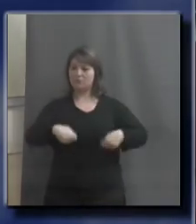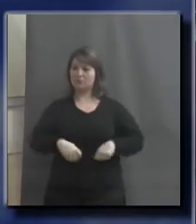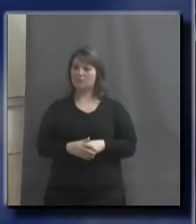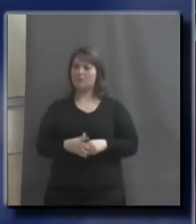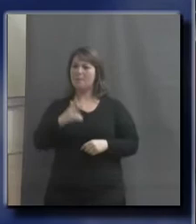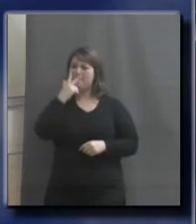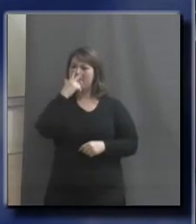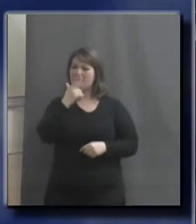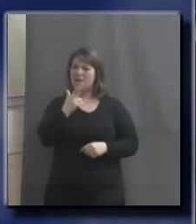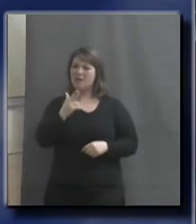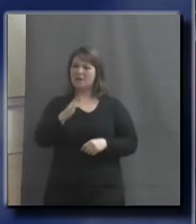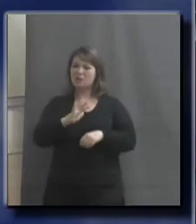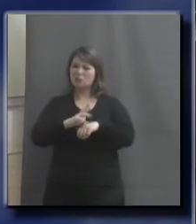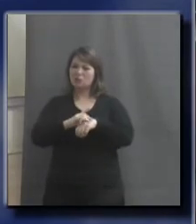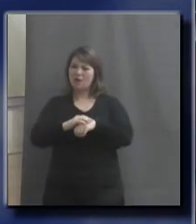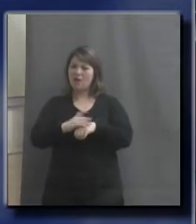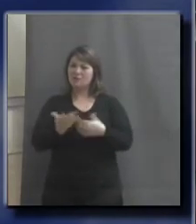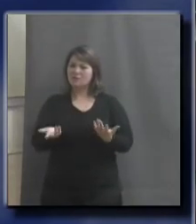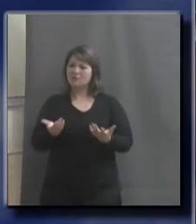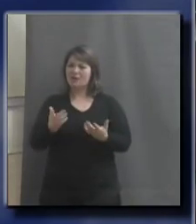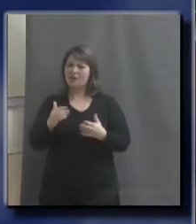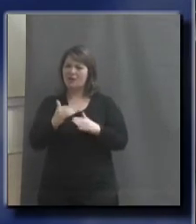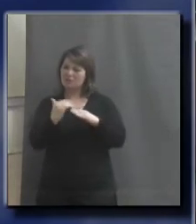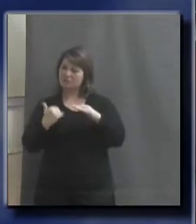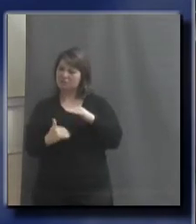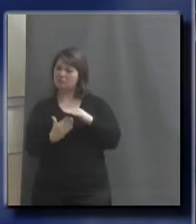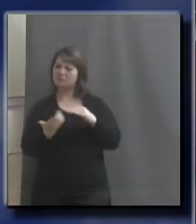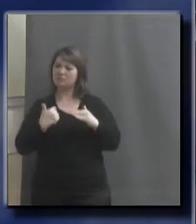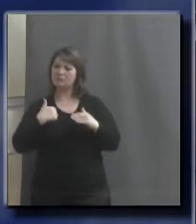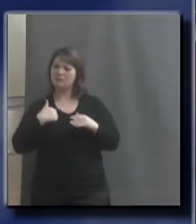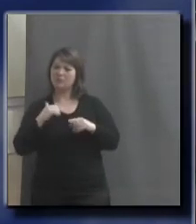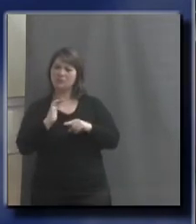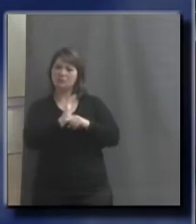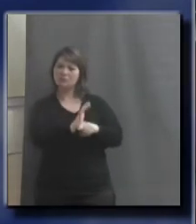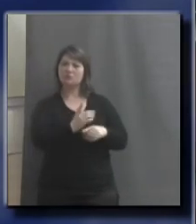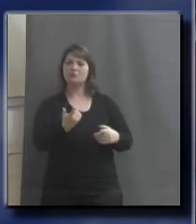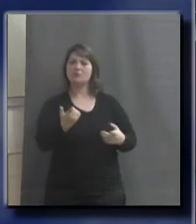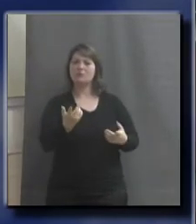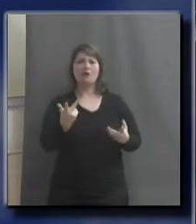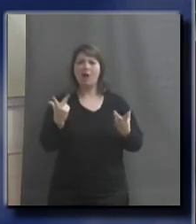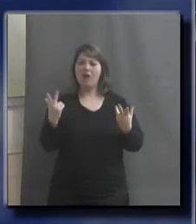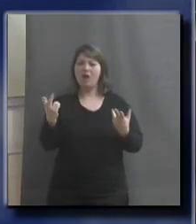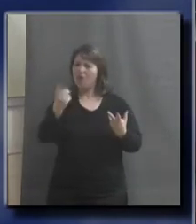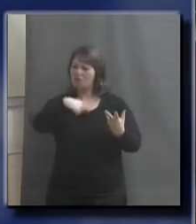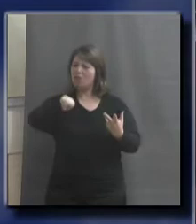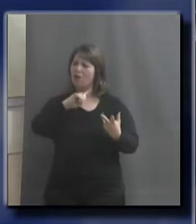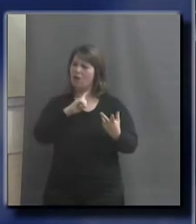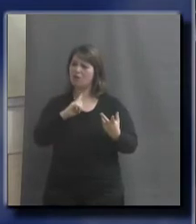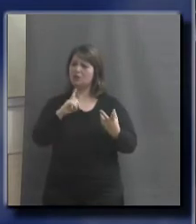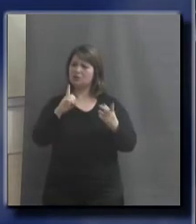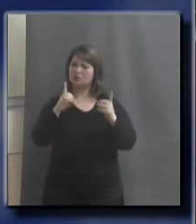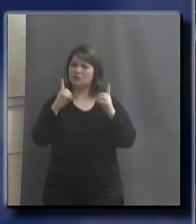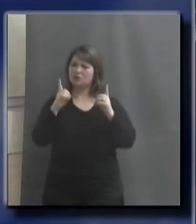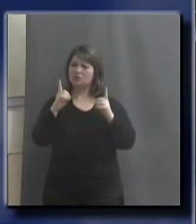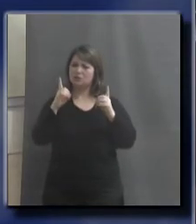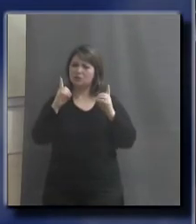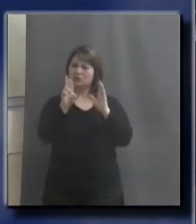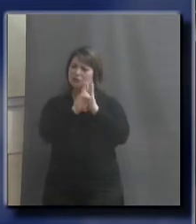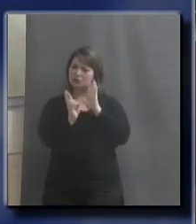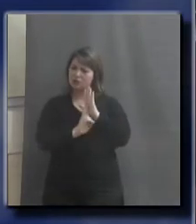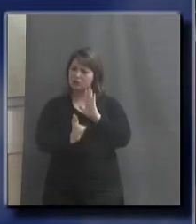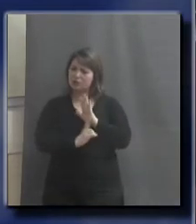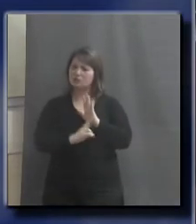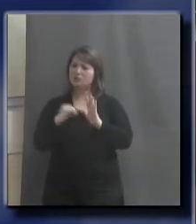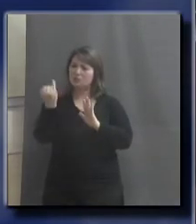subordina a um diagnóstico psiquiátrico. E aí isso tem a ver conosco, tem a ver inclusive com diretrizes, eu acho que tem, né?